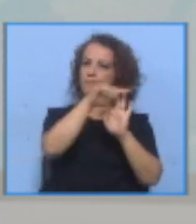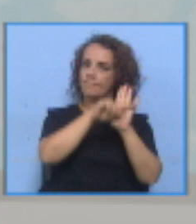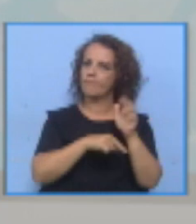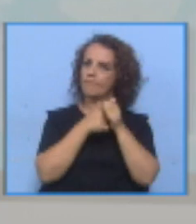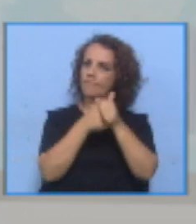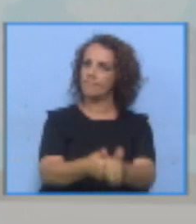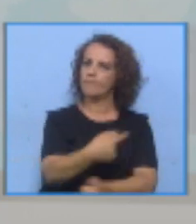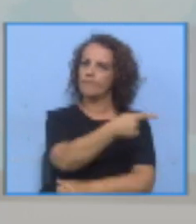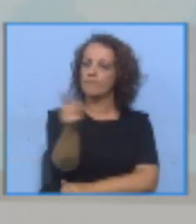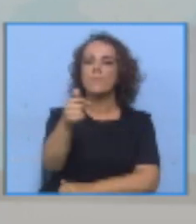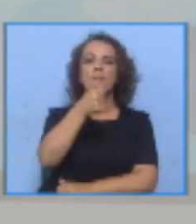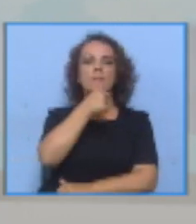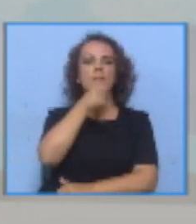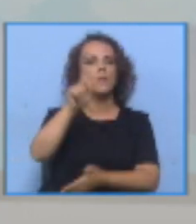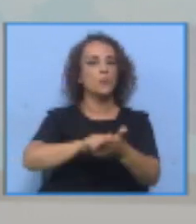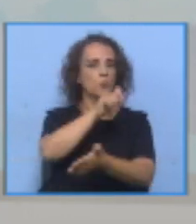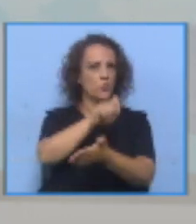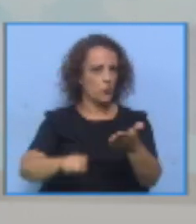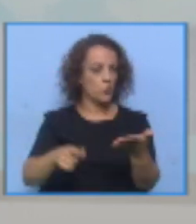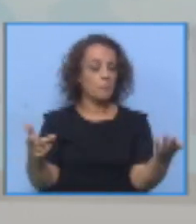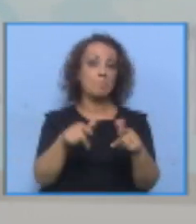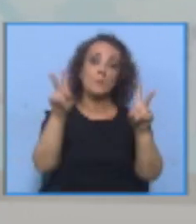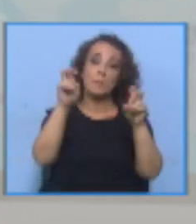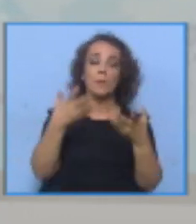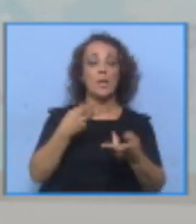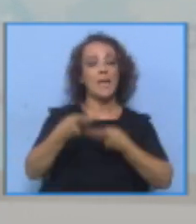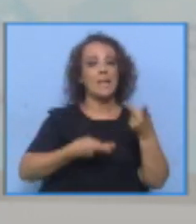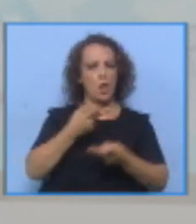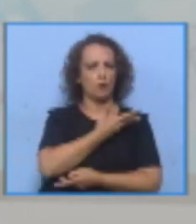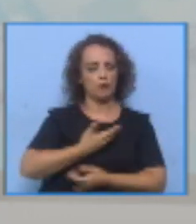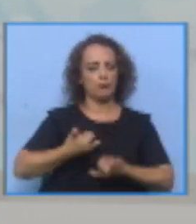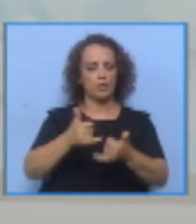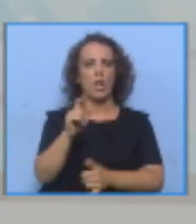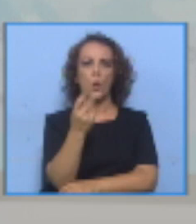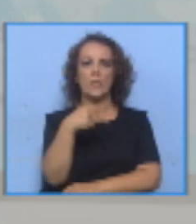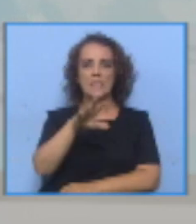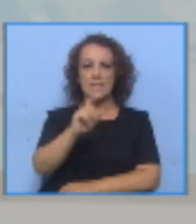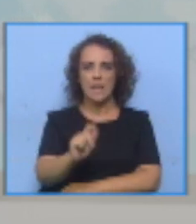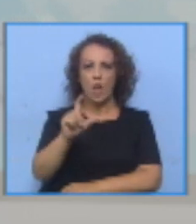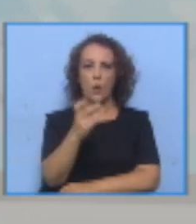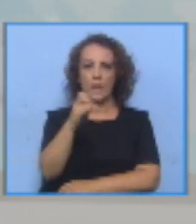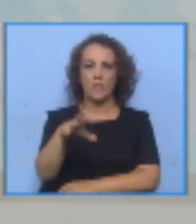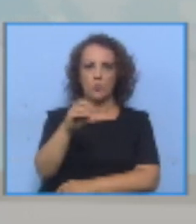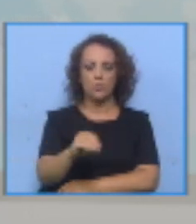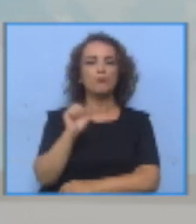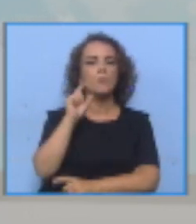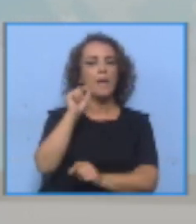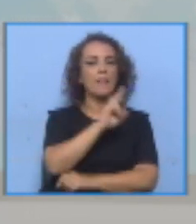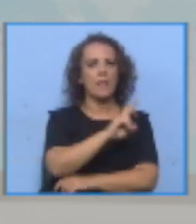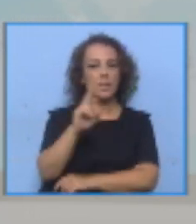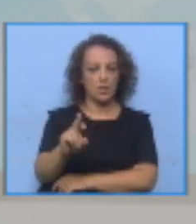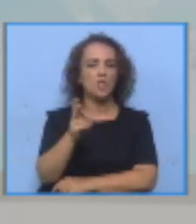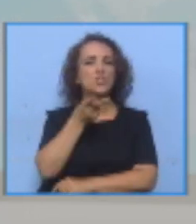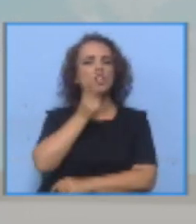a decisão no momento do voto. É o tema para análise daqui a pouco com Eunice Lourenço, chefe de redação da Renascença, com quem vamos